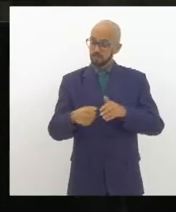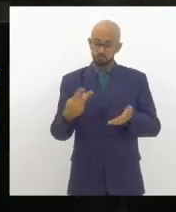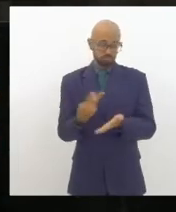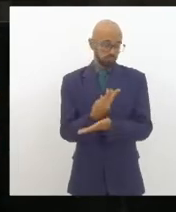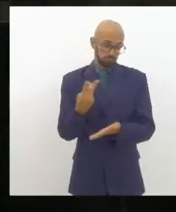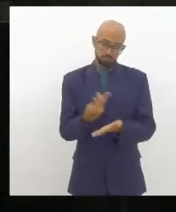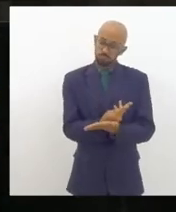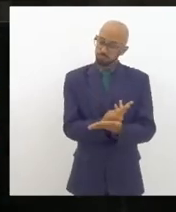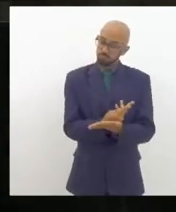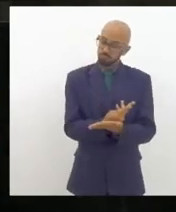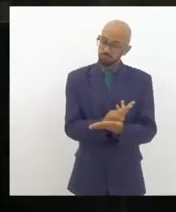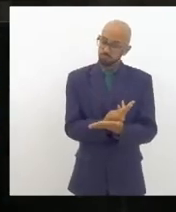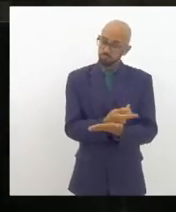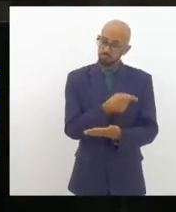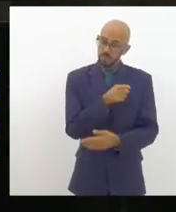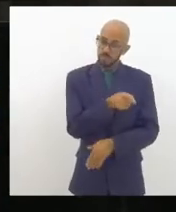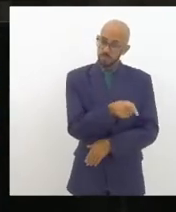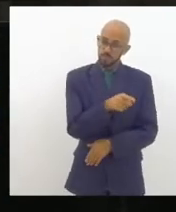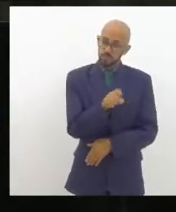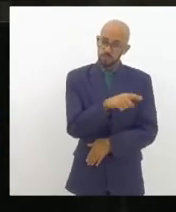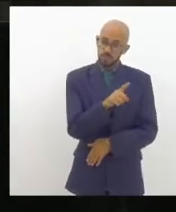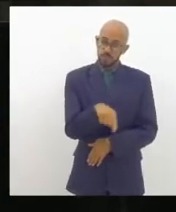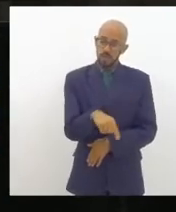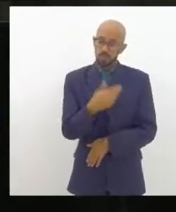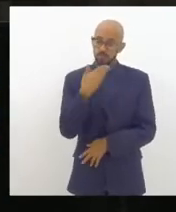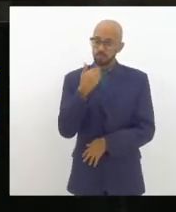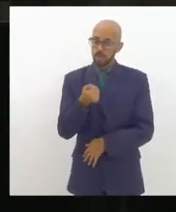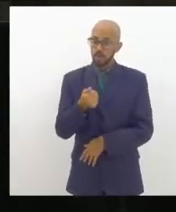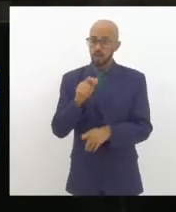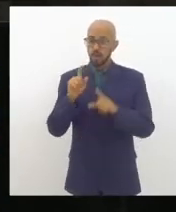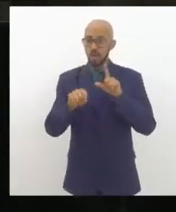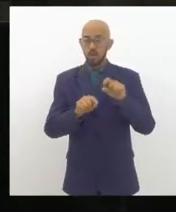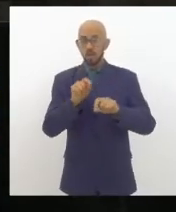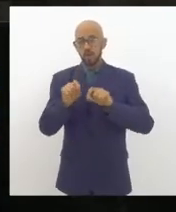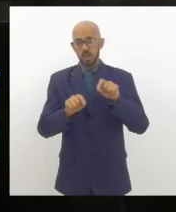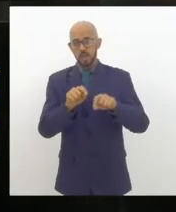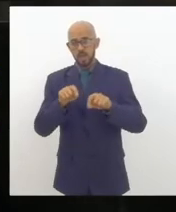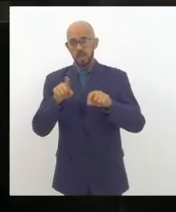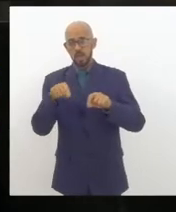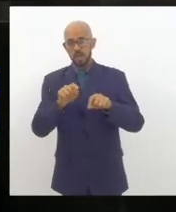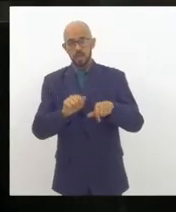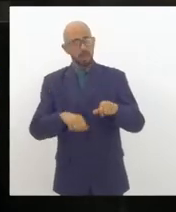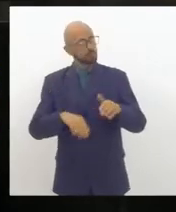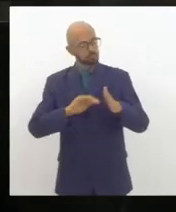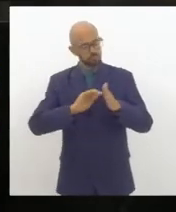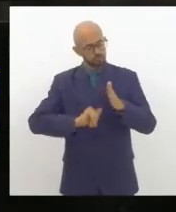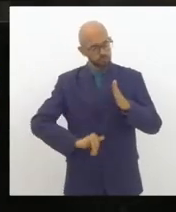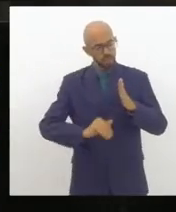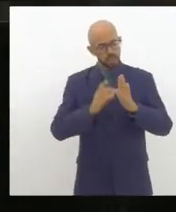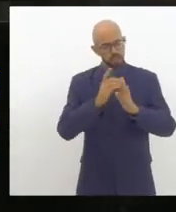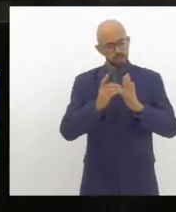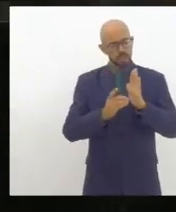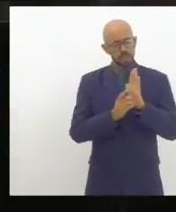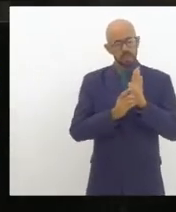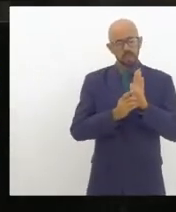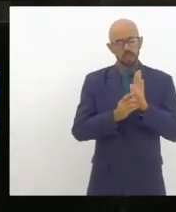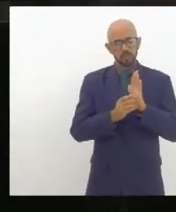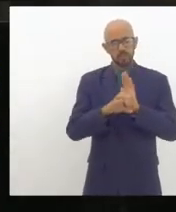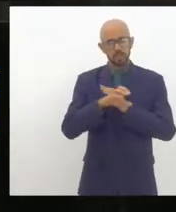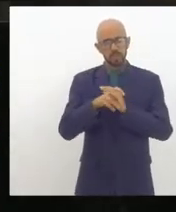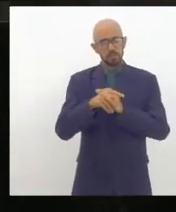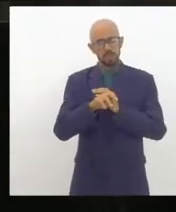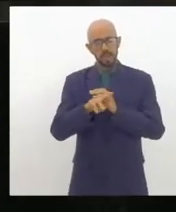Para isso ser sustado, a melhor coisa que tem que se fazer é acabar com esse decreto. E a CEPERJ